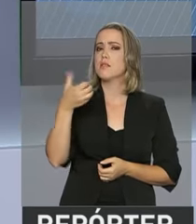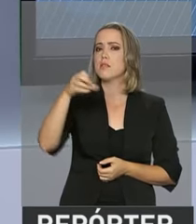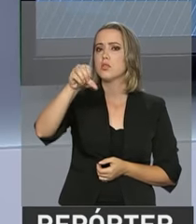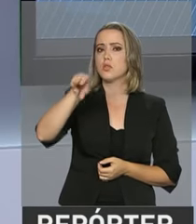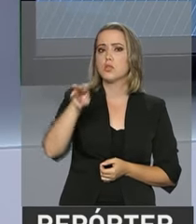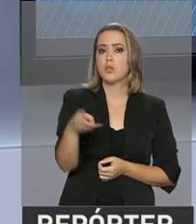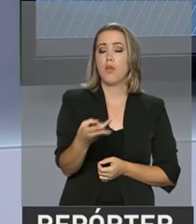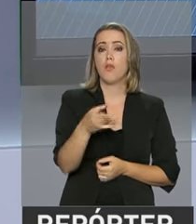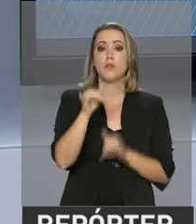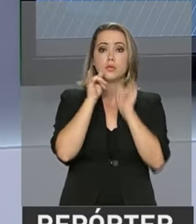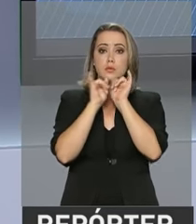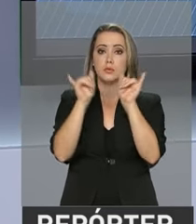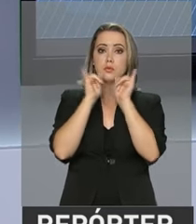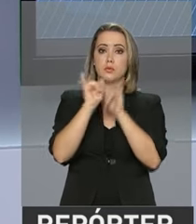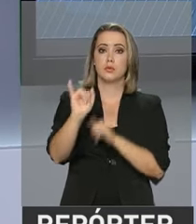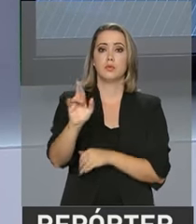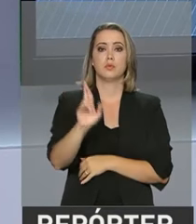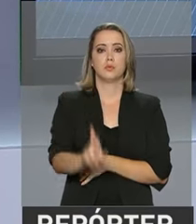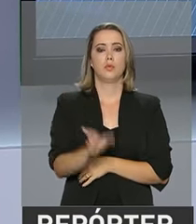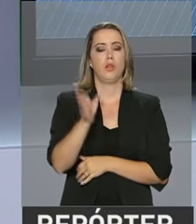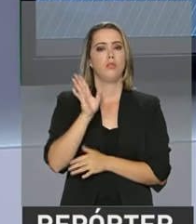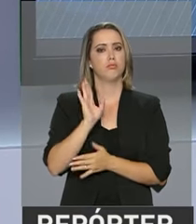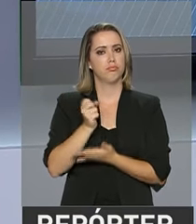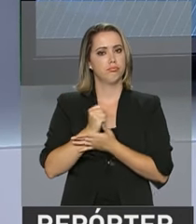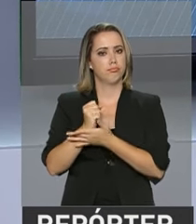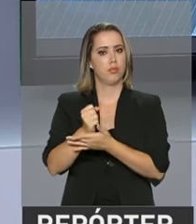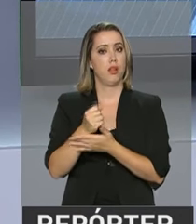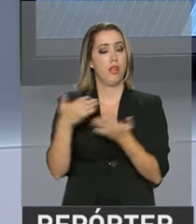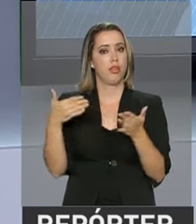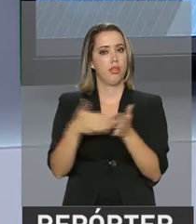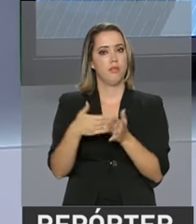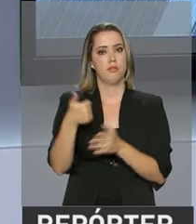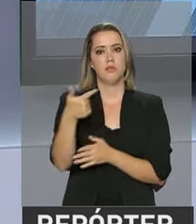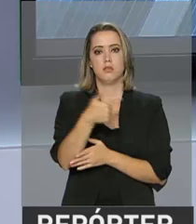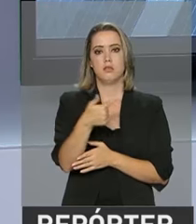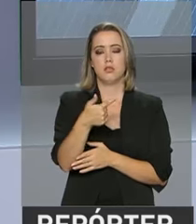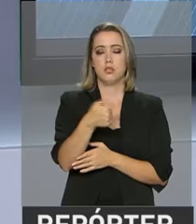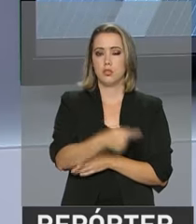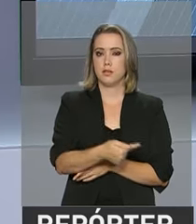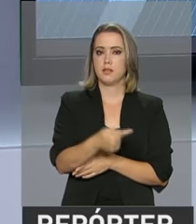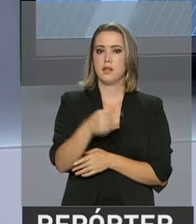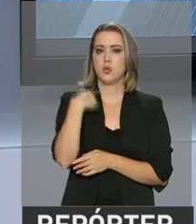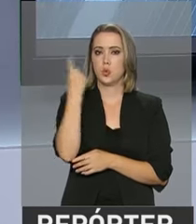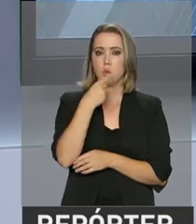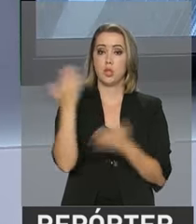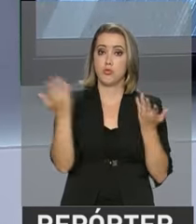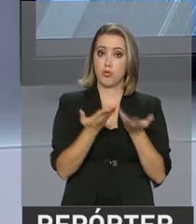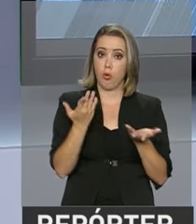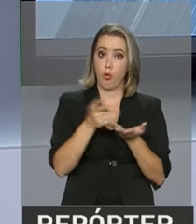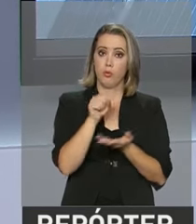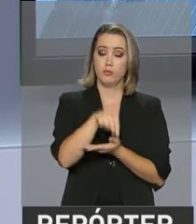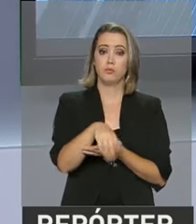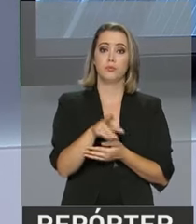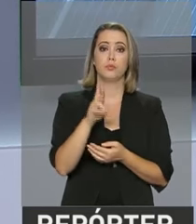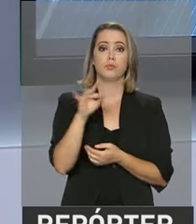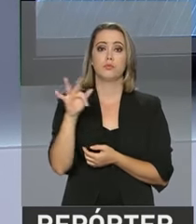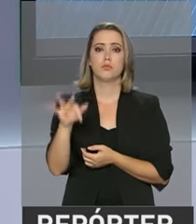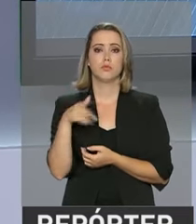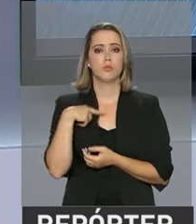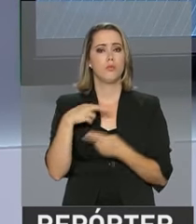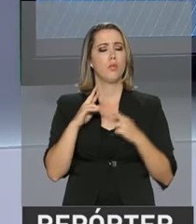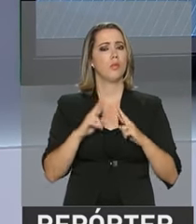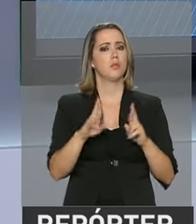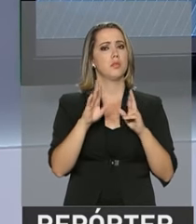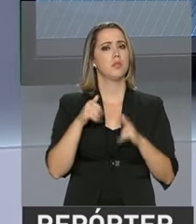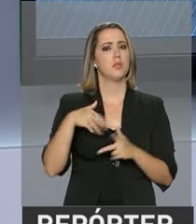milhões de declarações de imposto de renda foram entregues até as 17 horas de hoje a receita federal espera que mais de 28